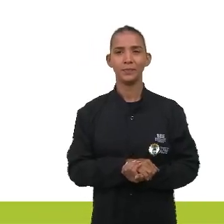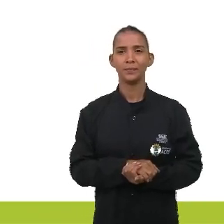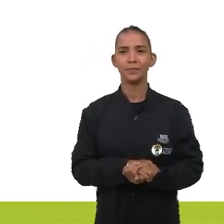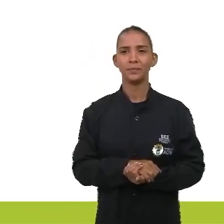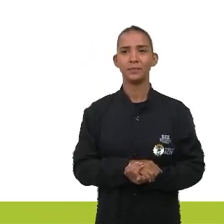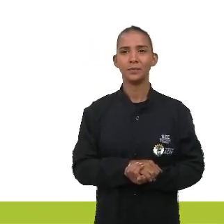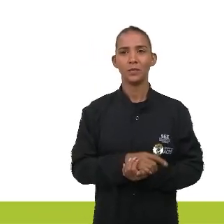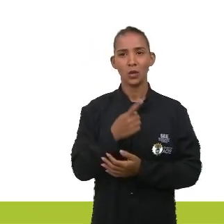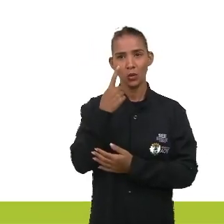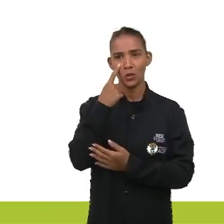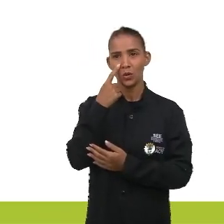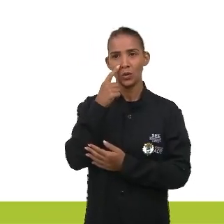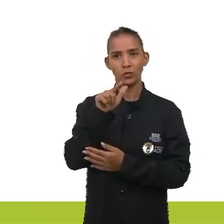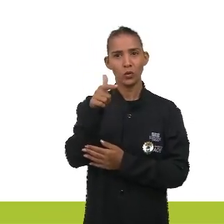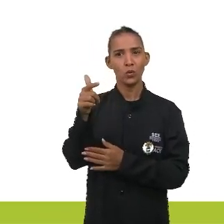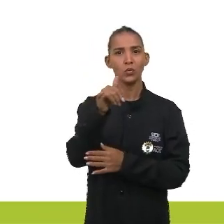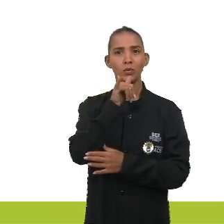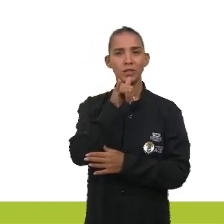Vamos ver mais um problema.